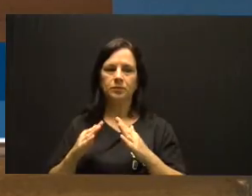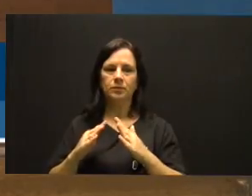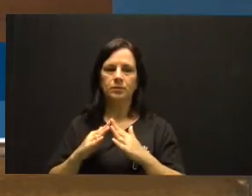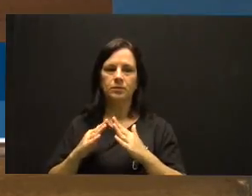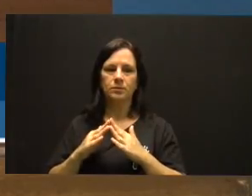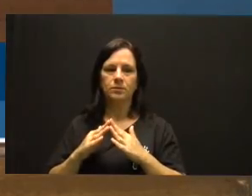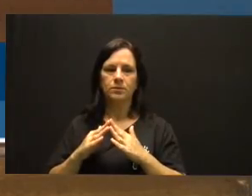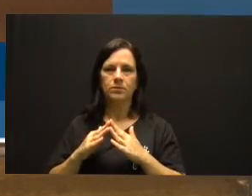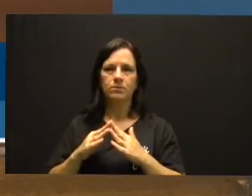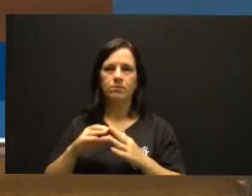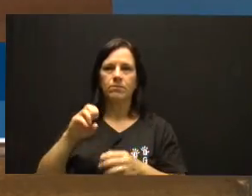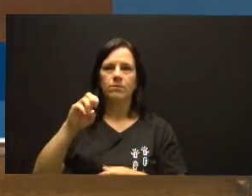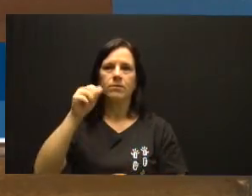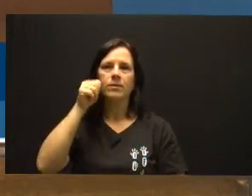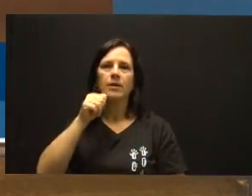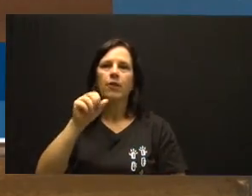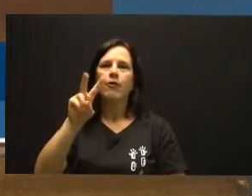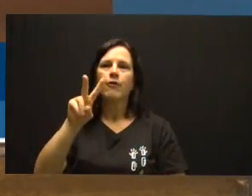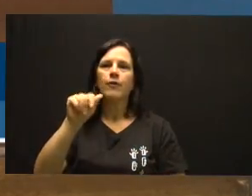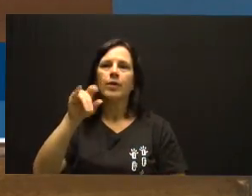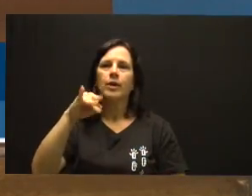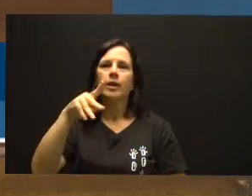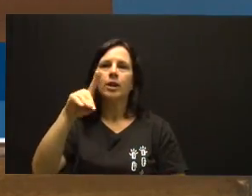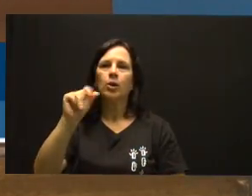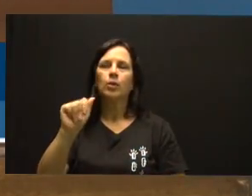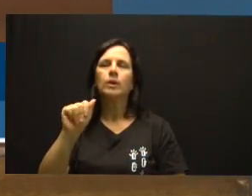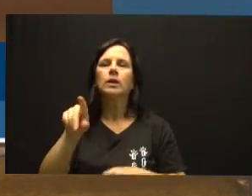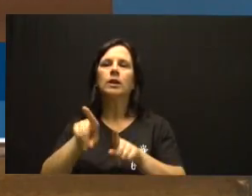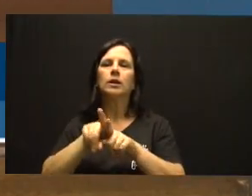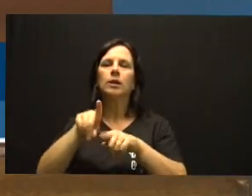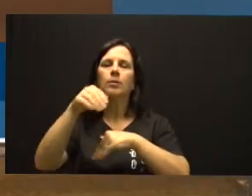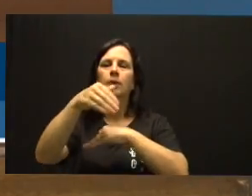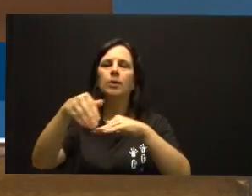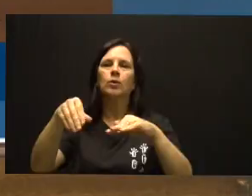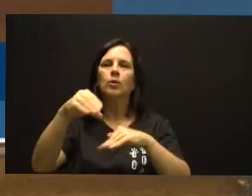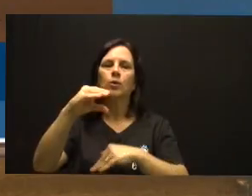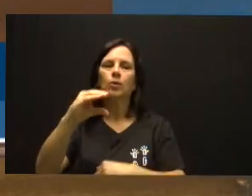A dona Vanilda Rosa, da Cruzeiro do Sul, que a